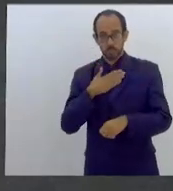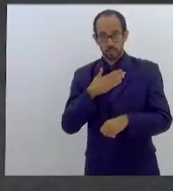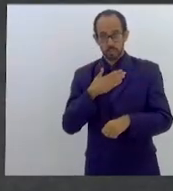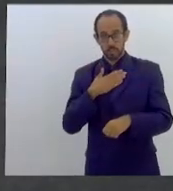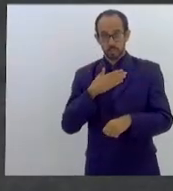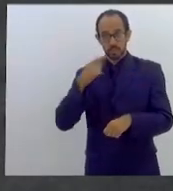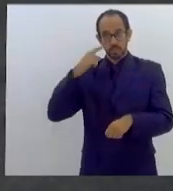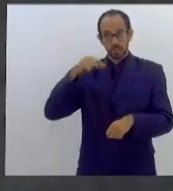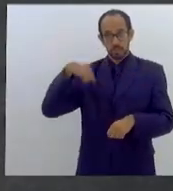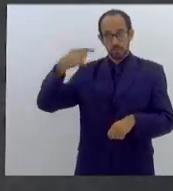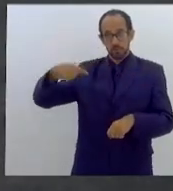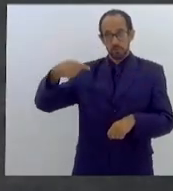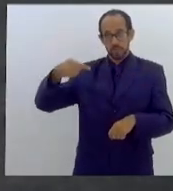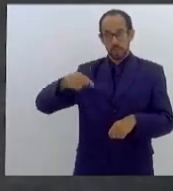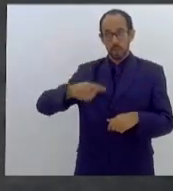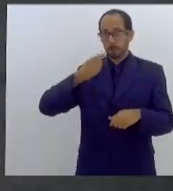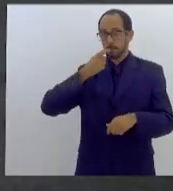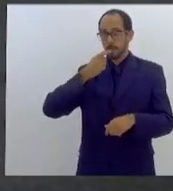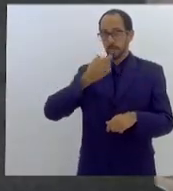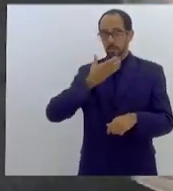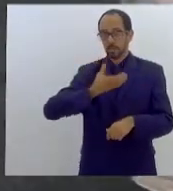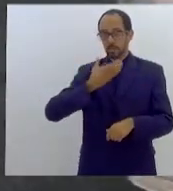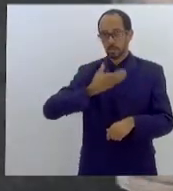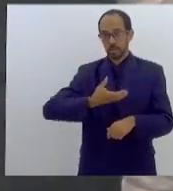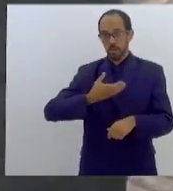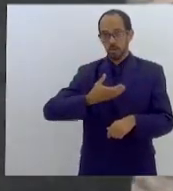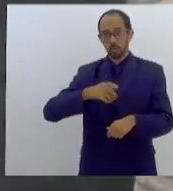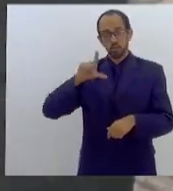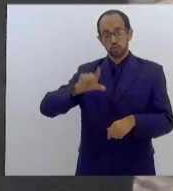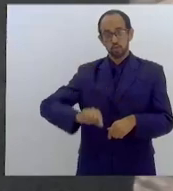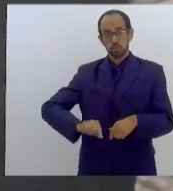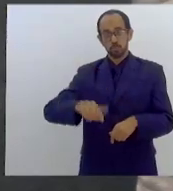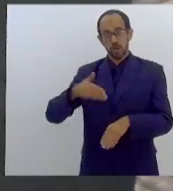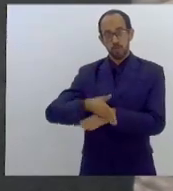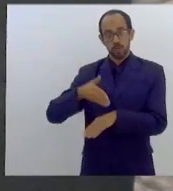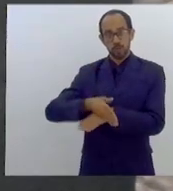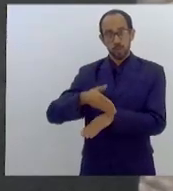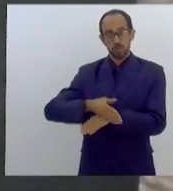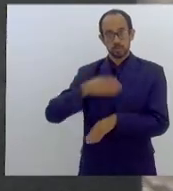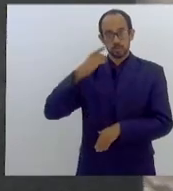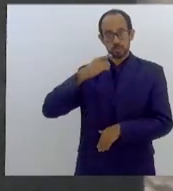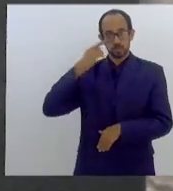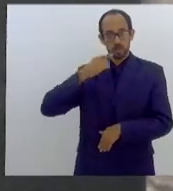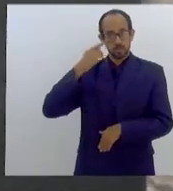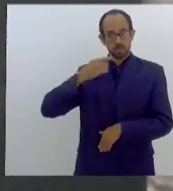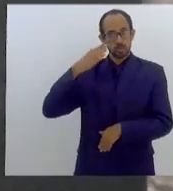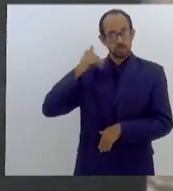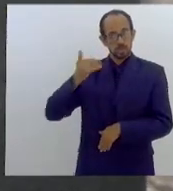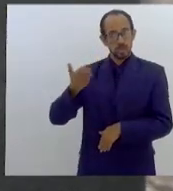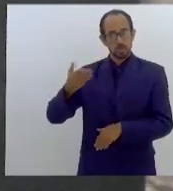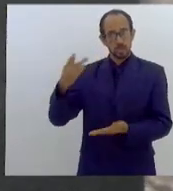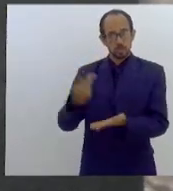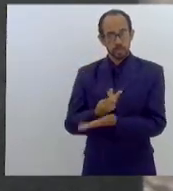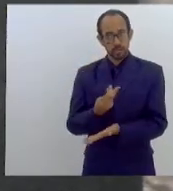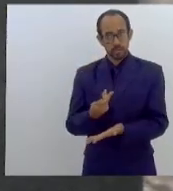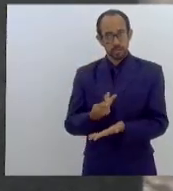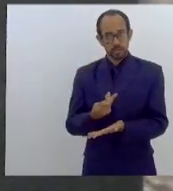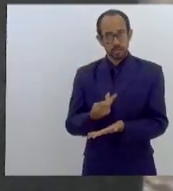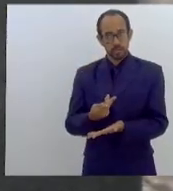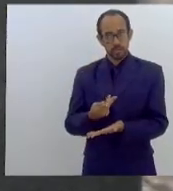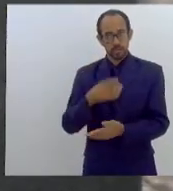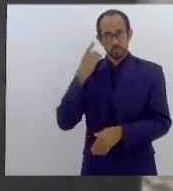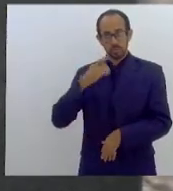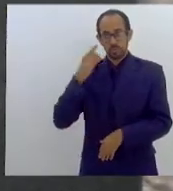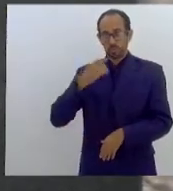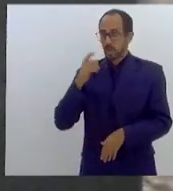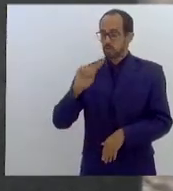vem, já está próximo ao Natal, o quórum diminui. Quem está aqui na casa há bastante tempo sabe que isso acontece. O quórum na casa